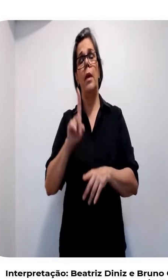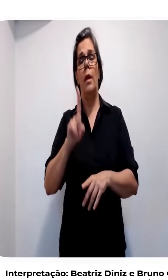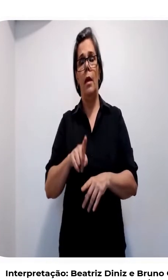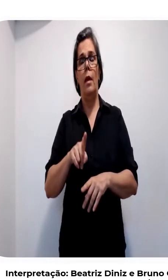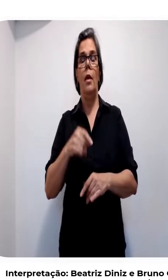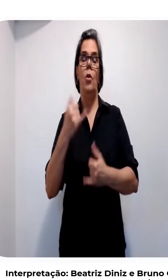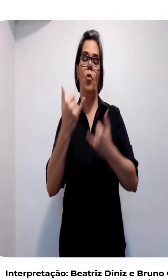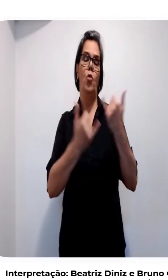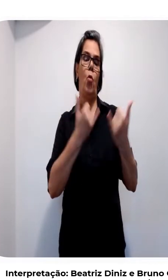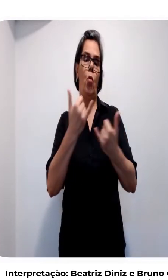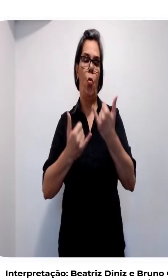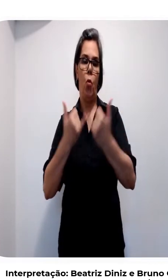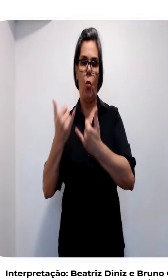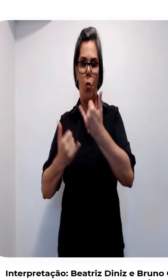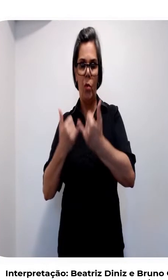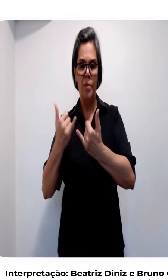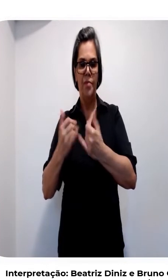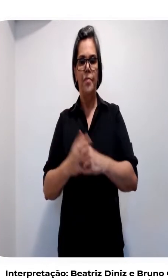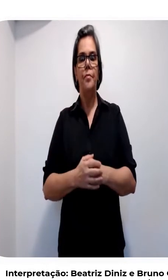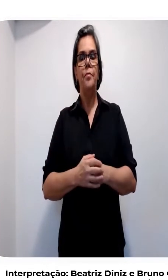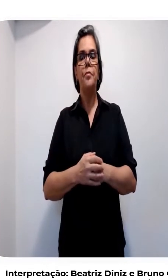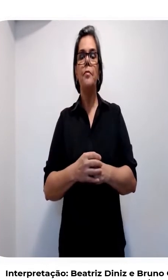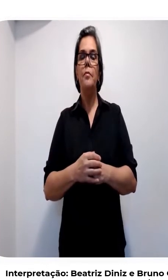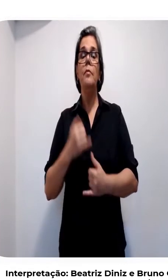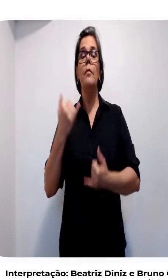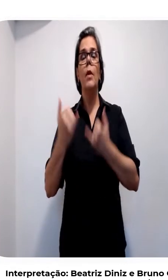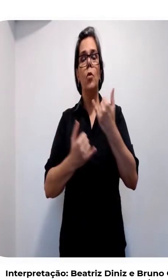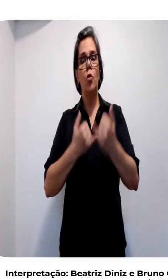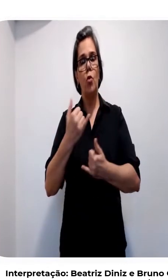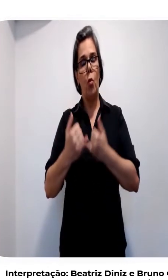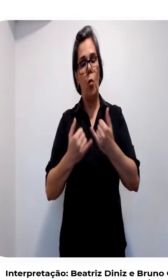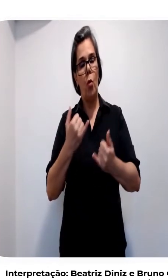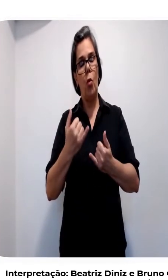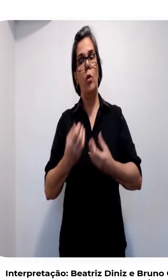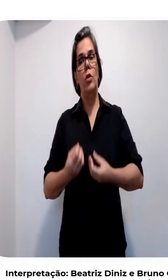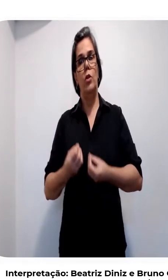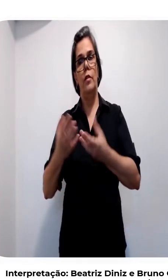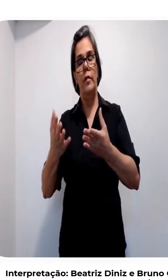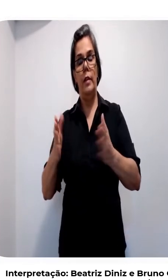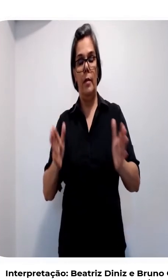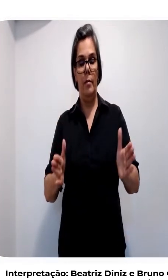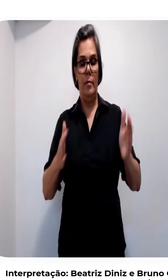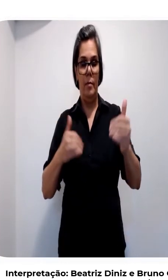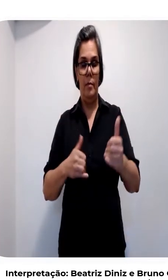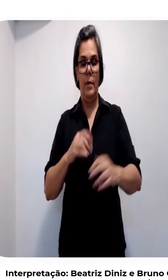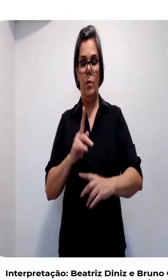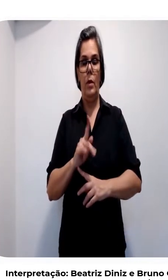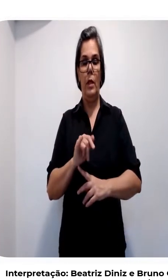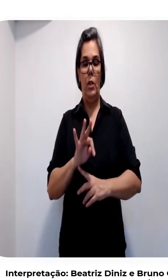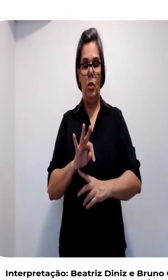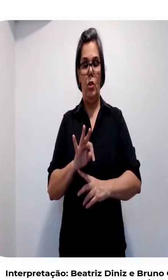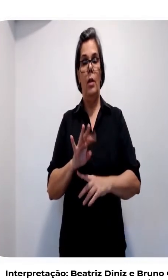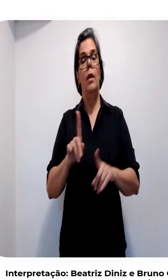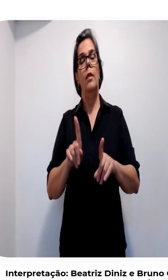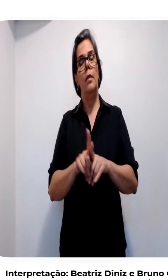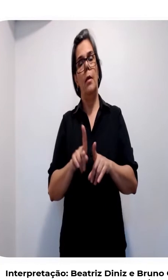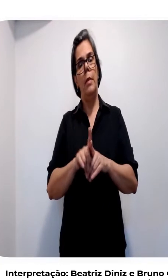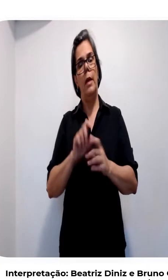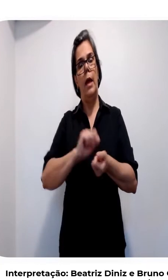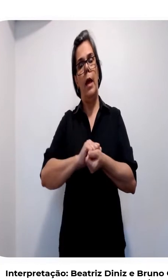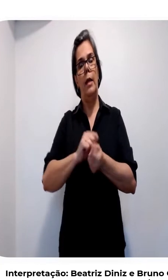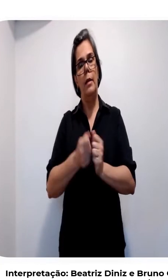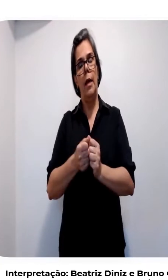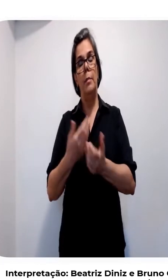são os jogos. Os jogos a gente tanto envia nos kits, quanto adapta para essas aulas online que estão